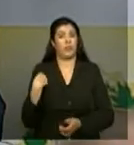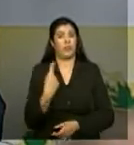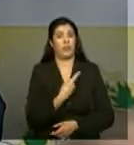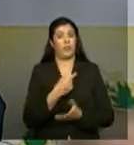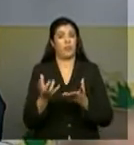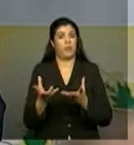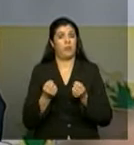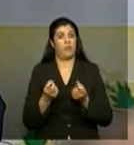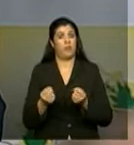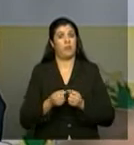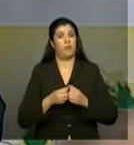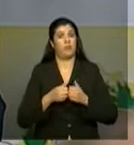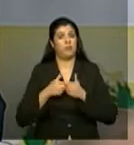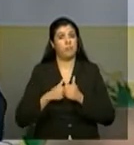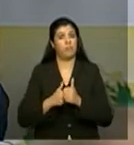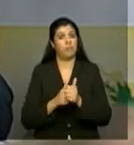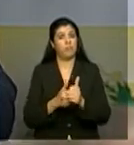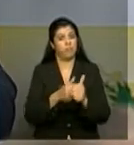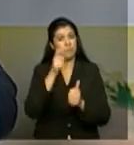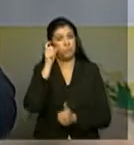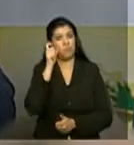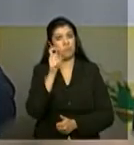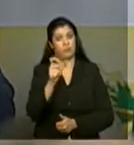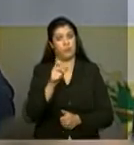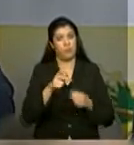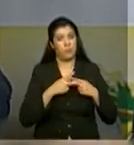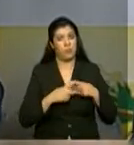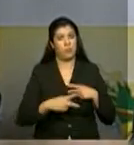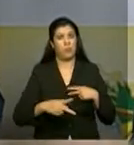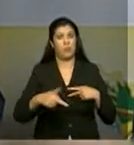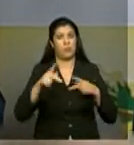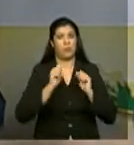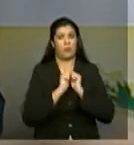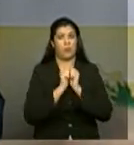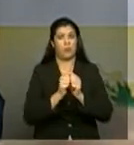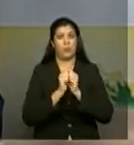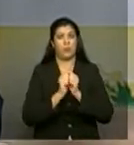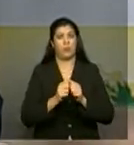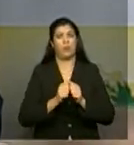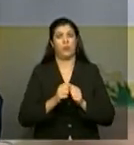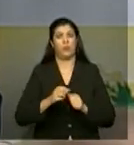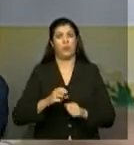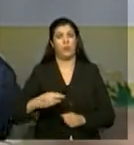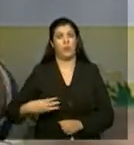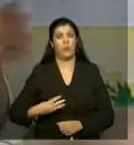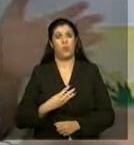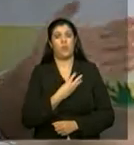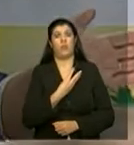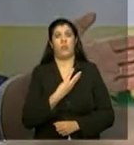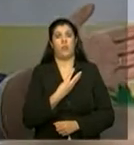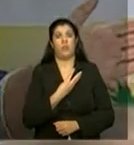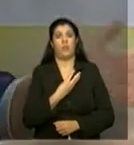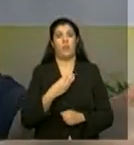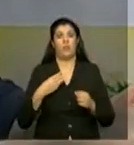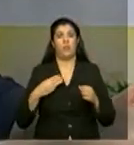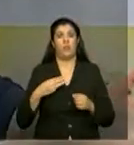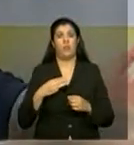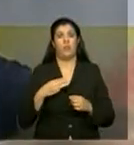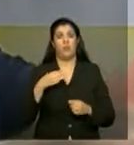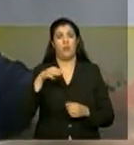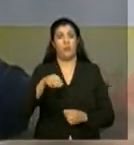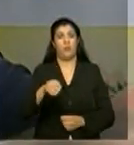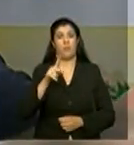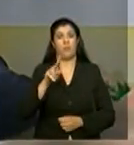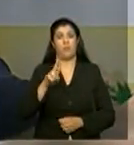acompanhar muito atentamente e tanto os procedimentos junto ao ministério público federal quanto ao a há